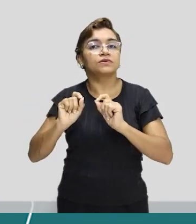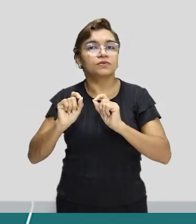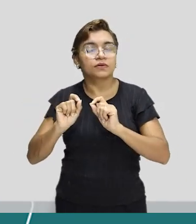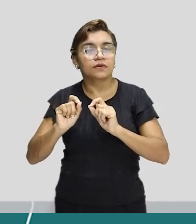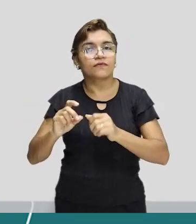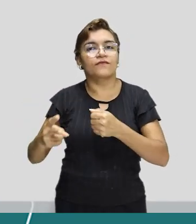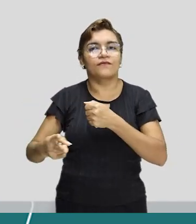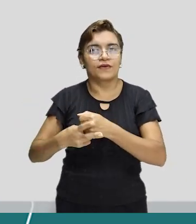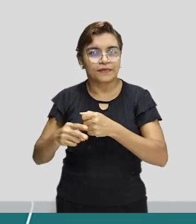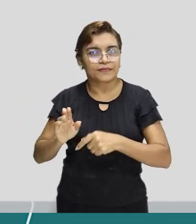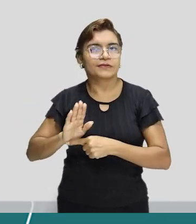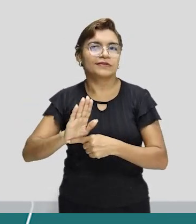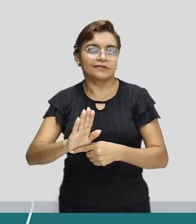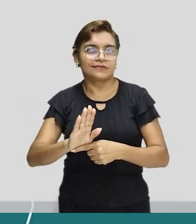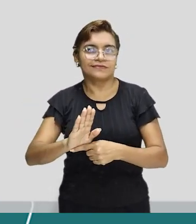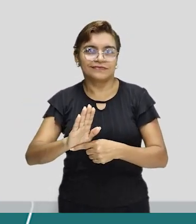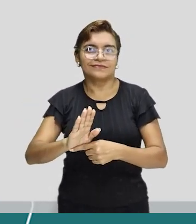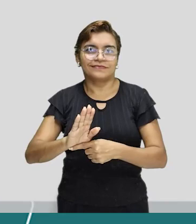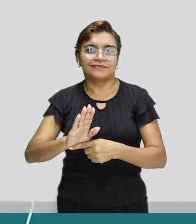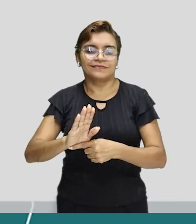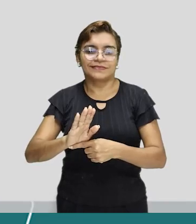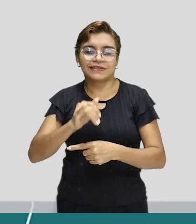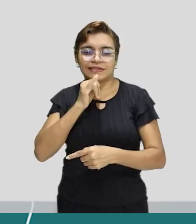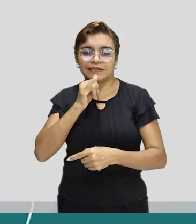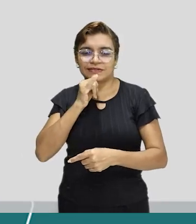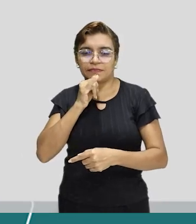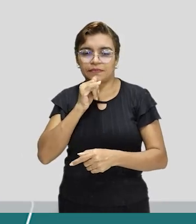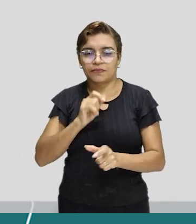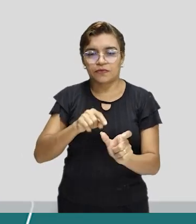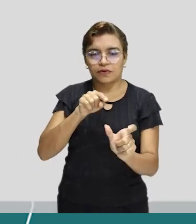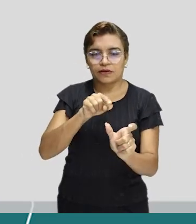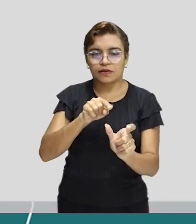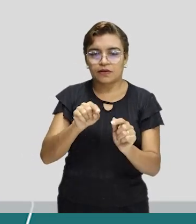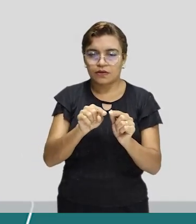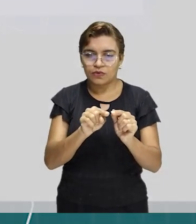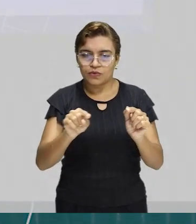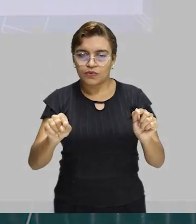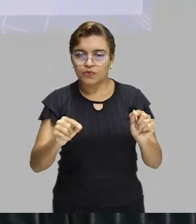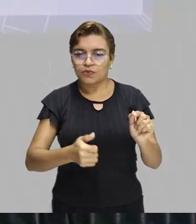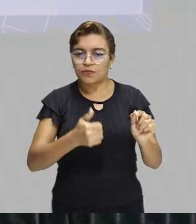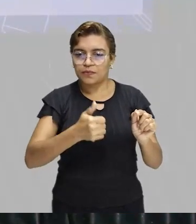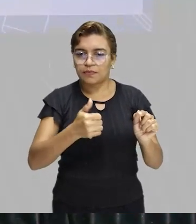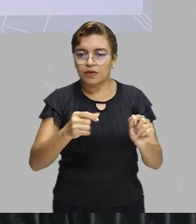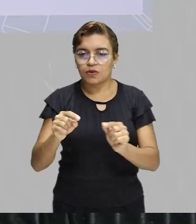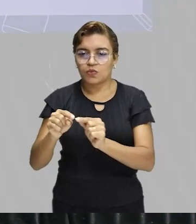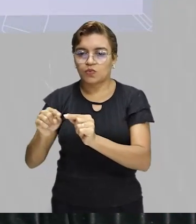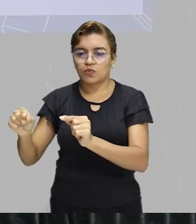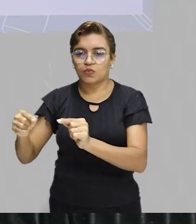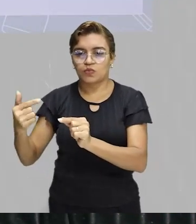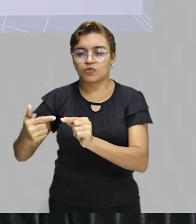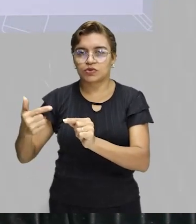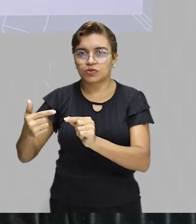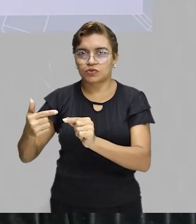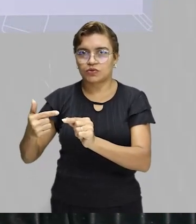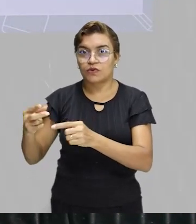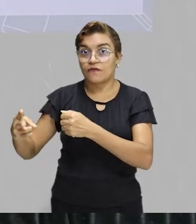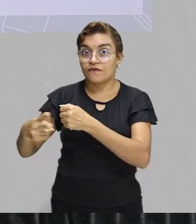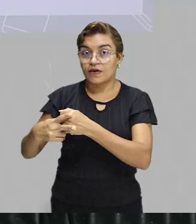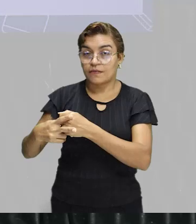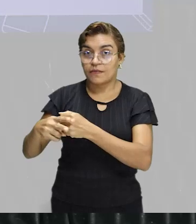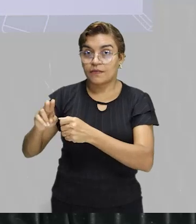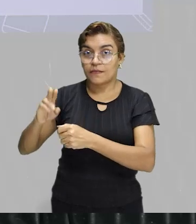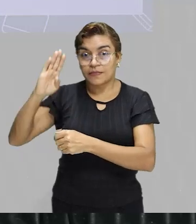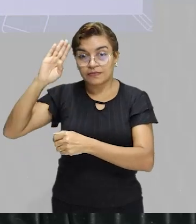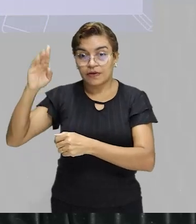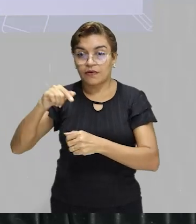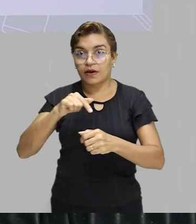verbo auxiliar. O verbo auxiliar vem no primeiro espaço, no segundo eu tenho o verbo principal. Por questão de